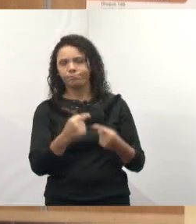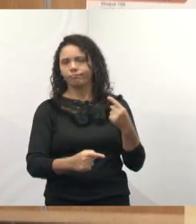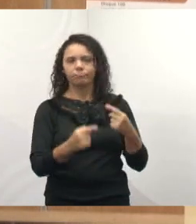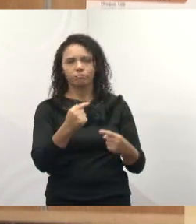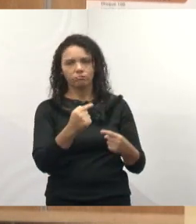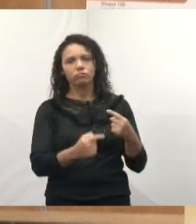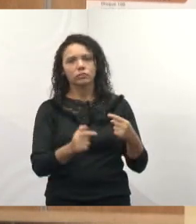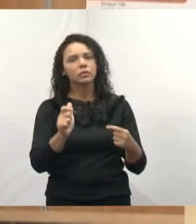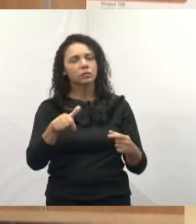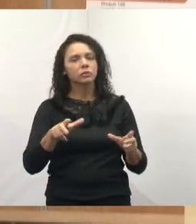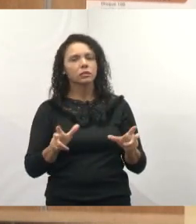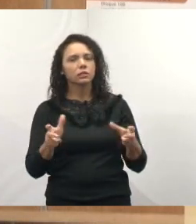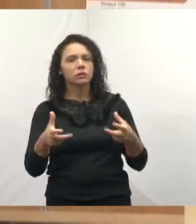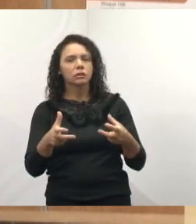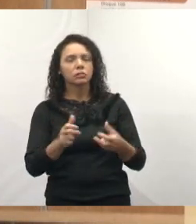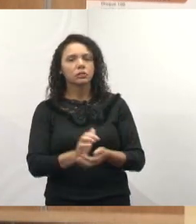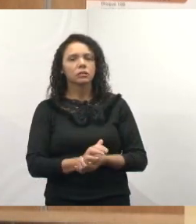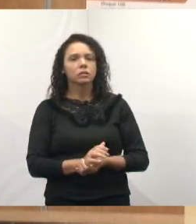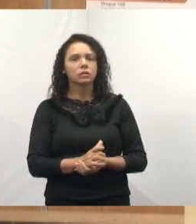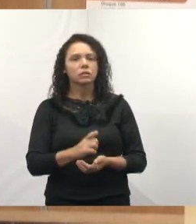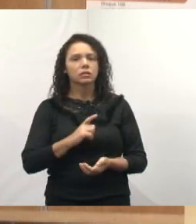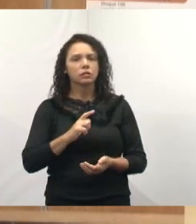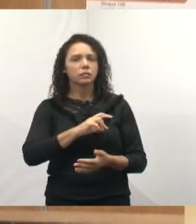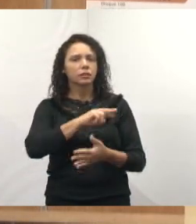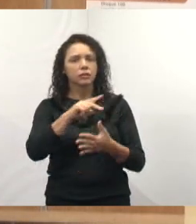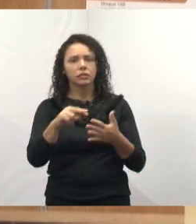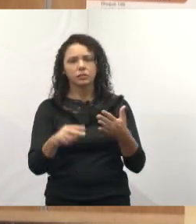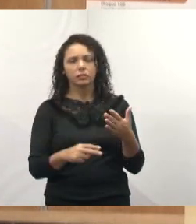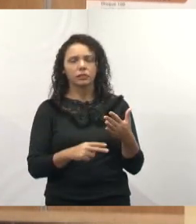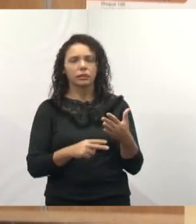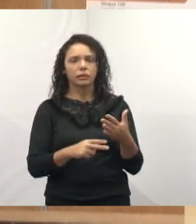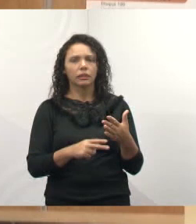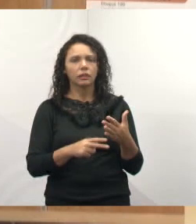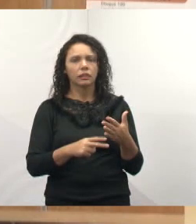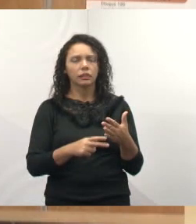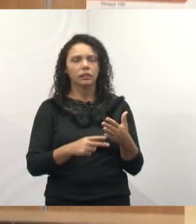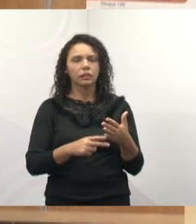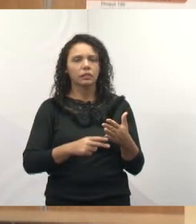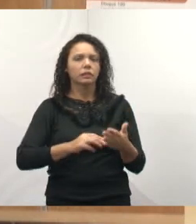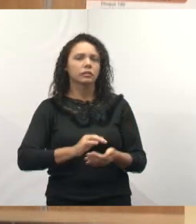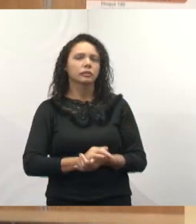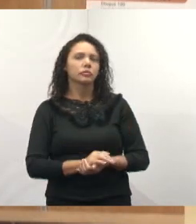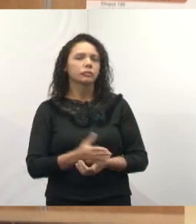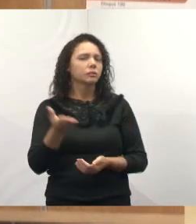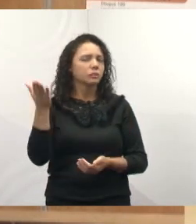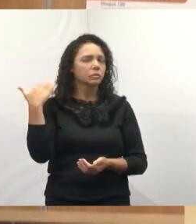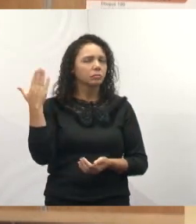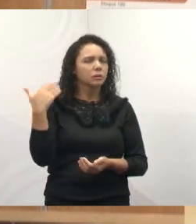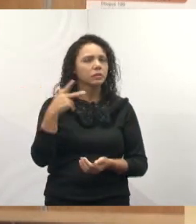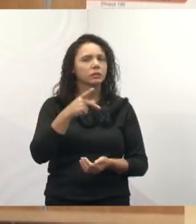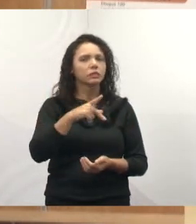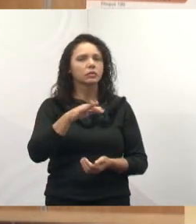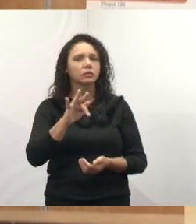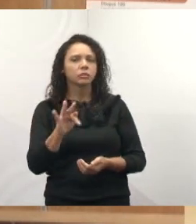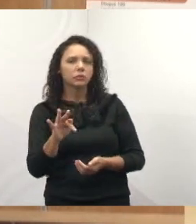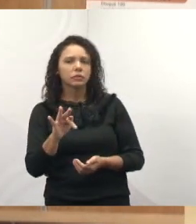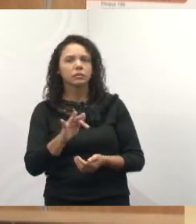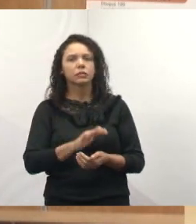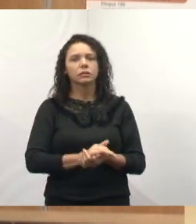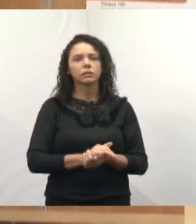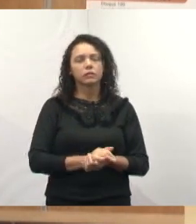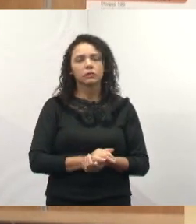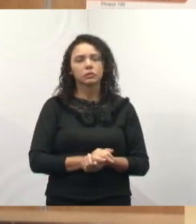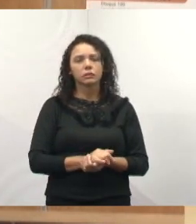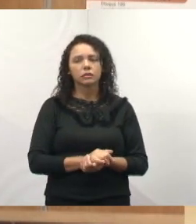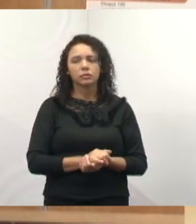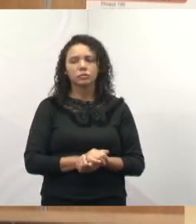Legislativa, várias contas dos ex-prefeitos do PT, Marco Aurélio e Hamilton. E um crítico ferrenho da administração